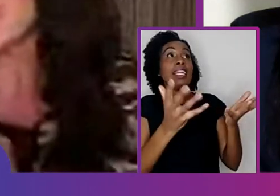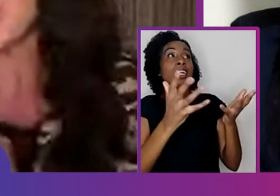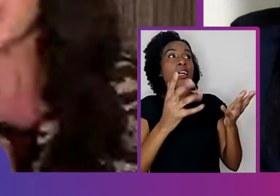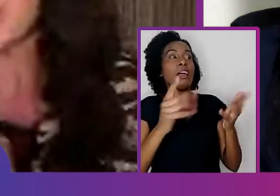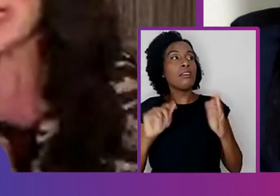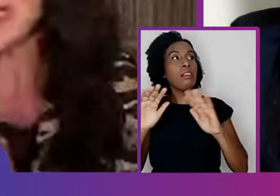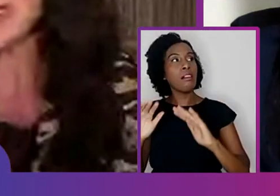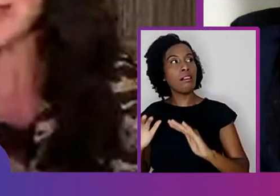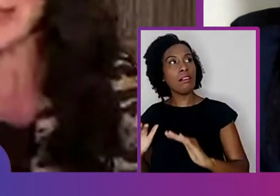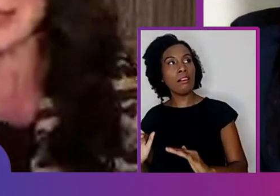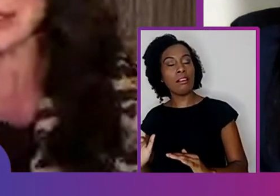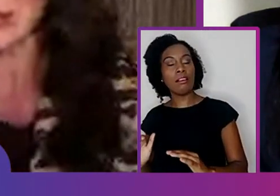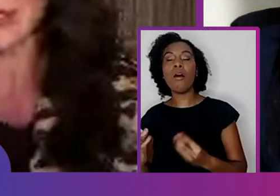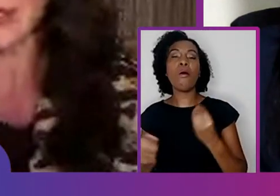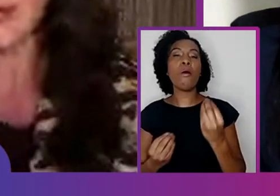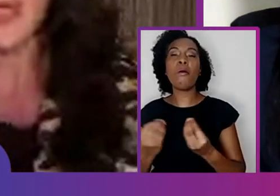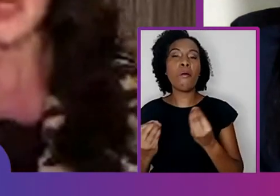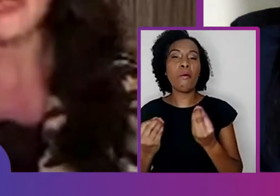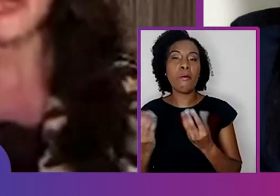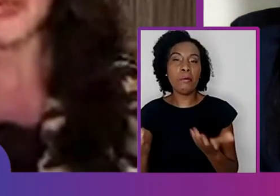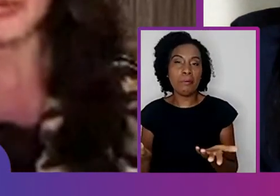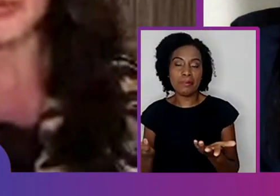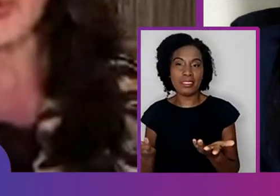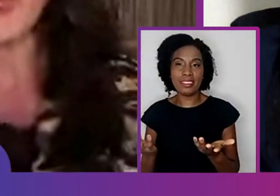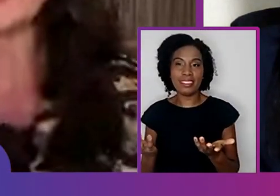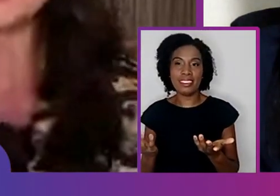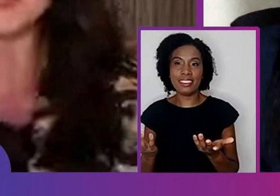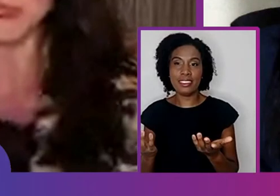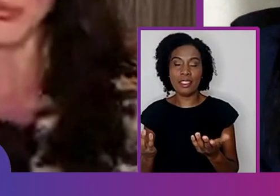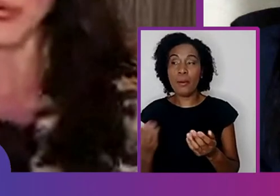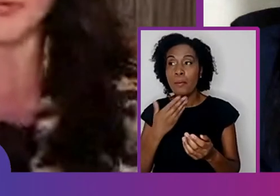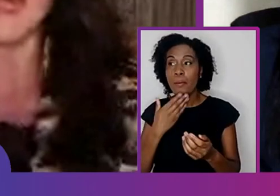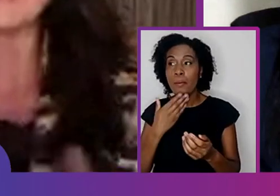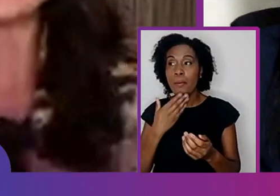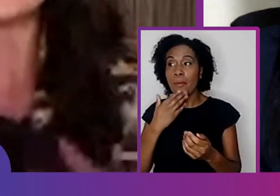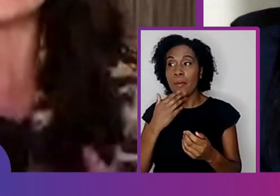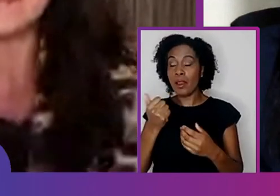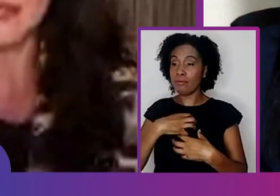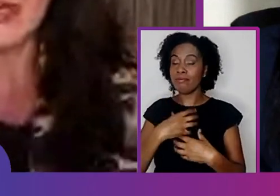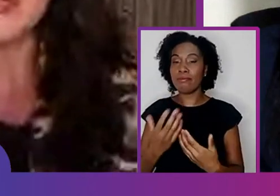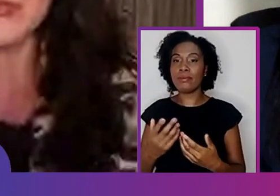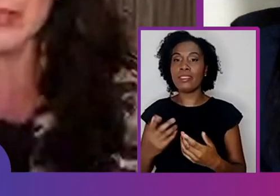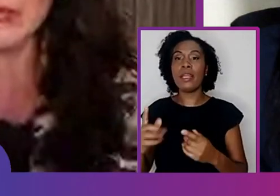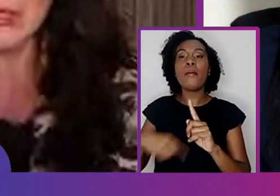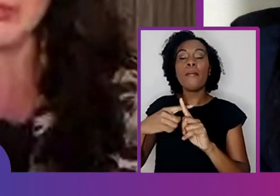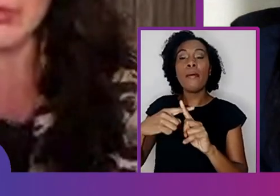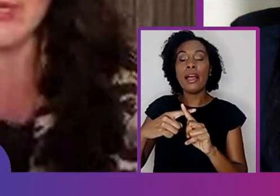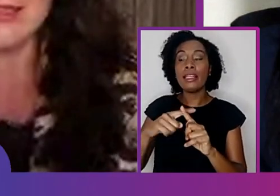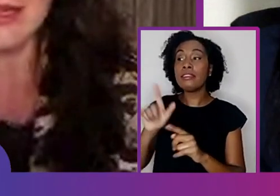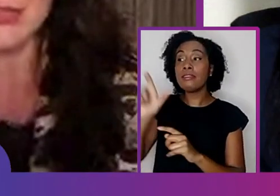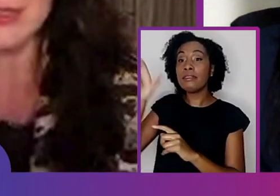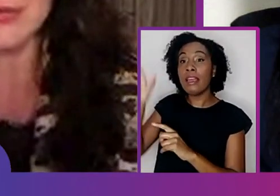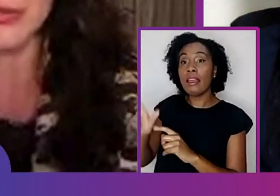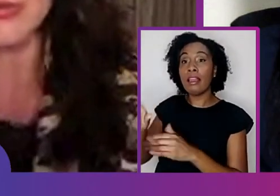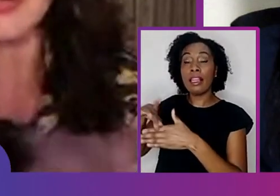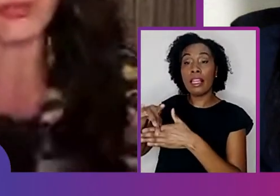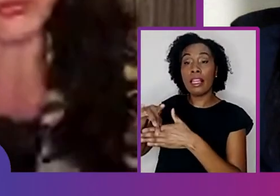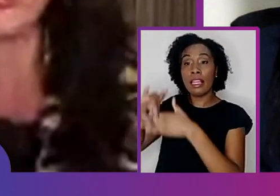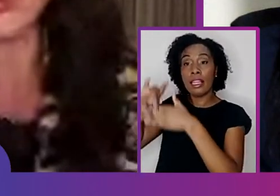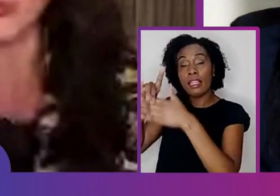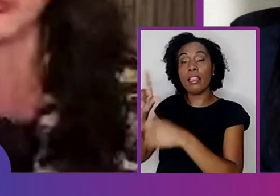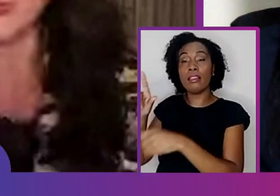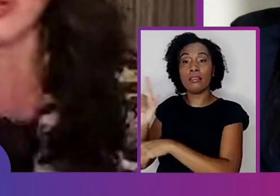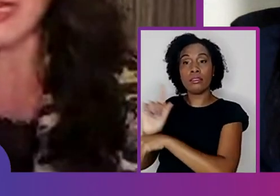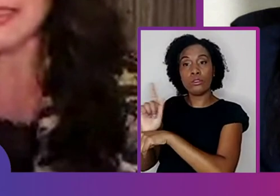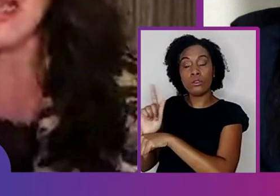podem tirar o melhor de si nessa situação? E de outro, como é que o gestor, respeitando a individualidade das pessoas,